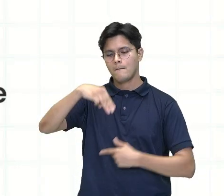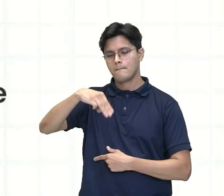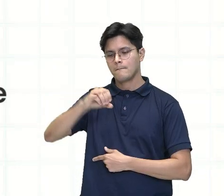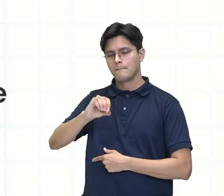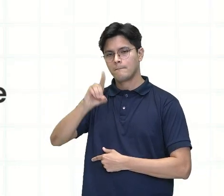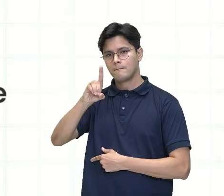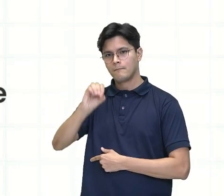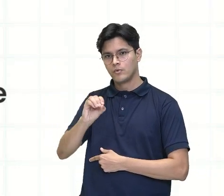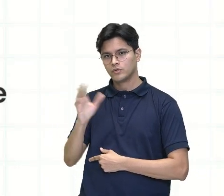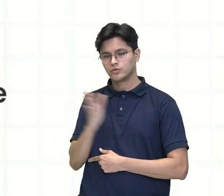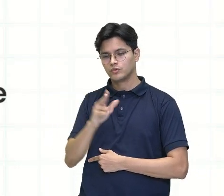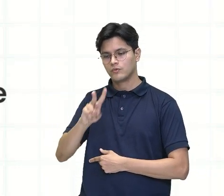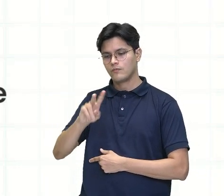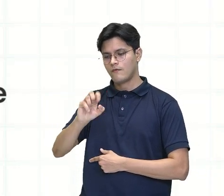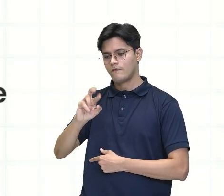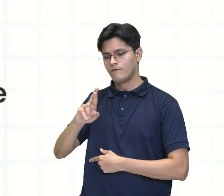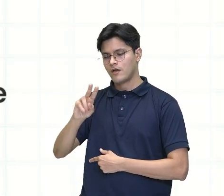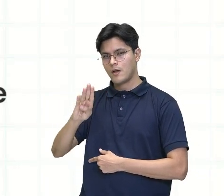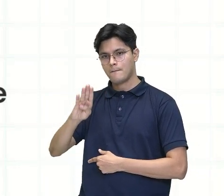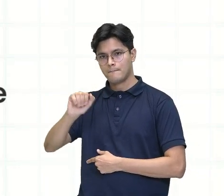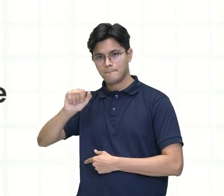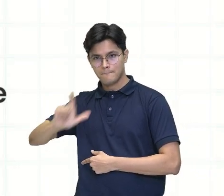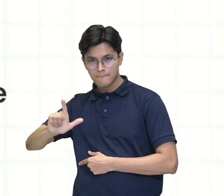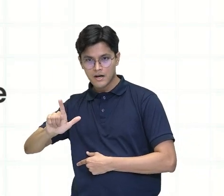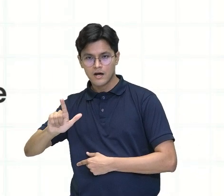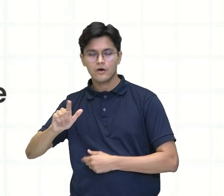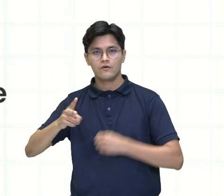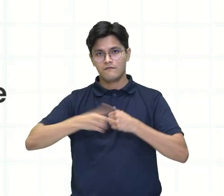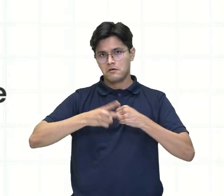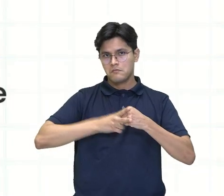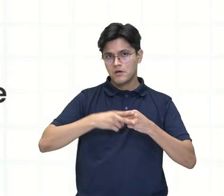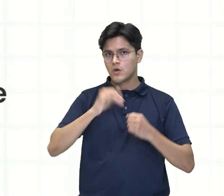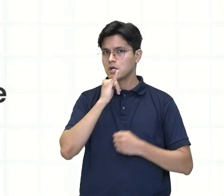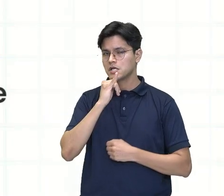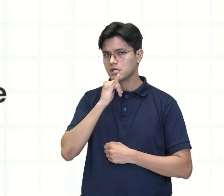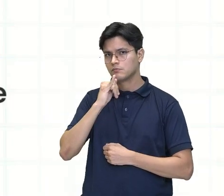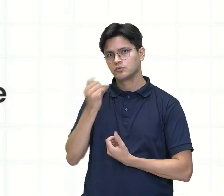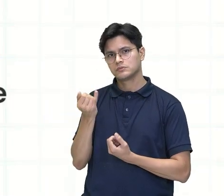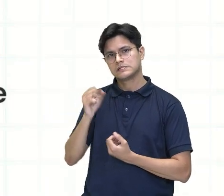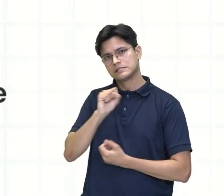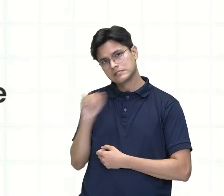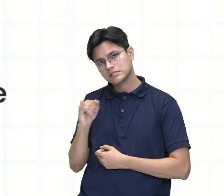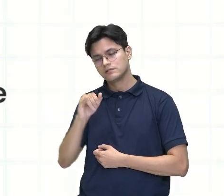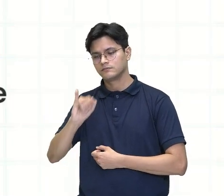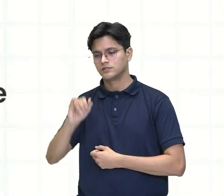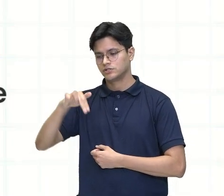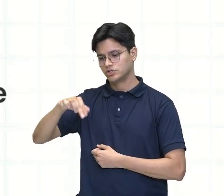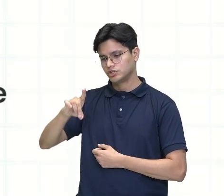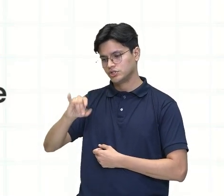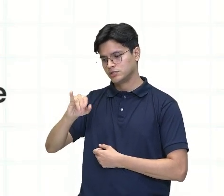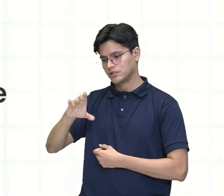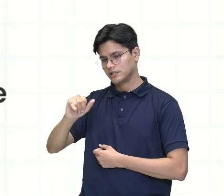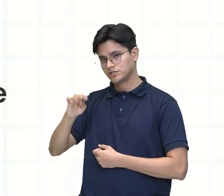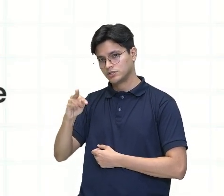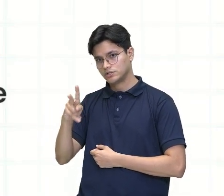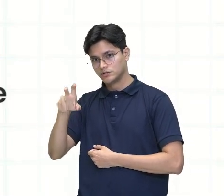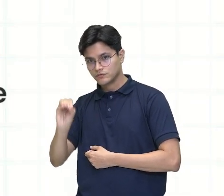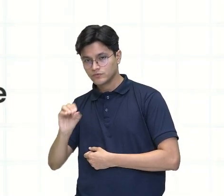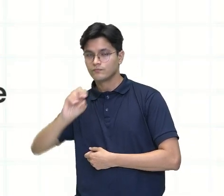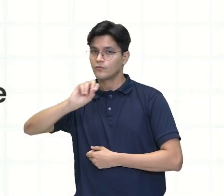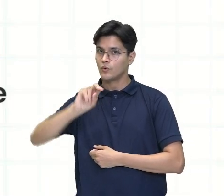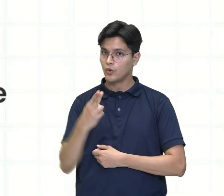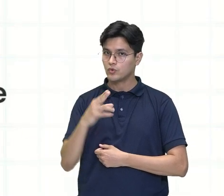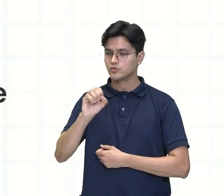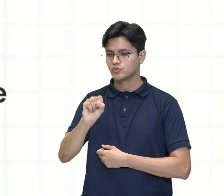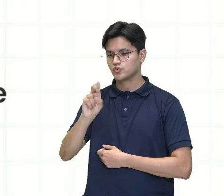modo verbal, né, que no indicativo ou no subjuntivo, vai indicar se esse enunciado ele expressa